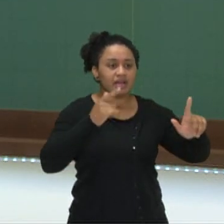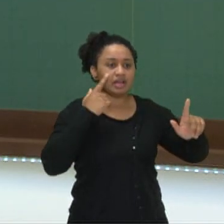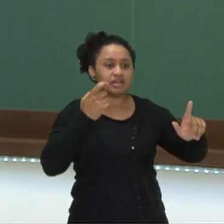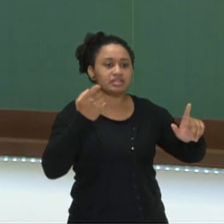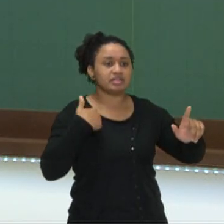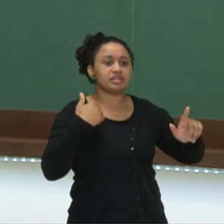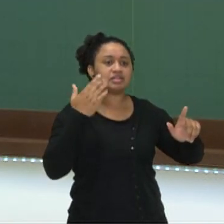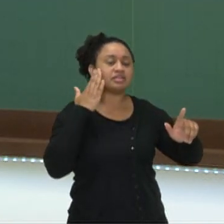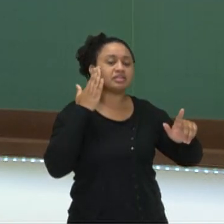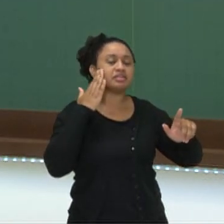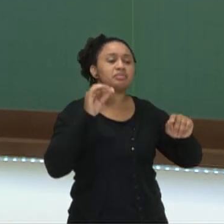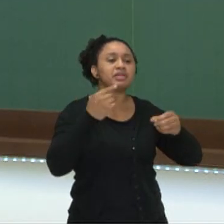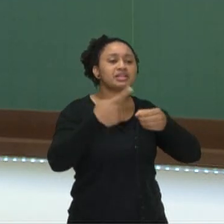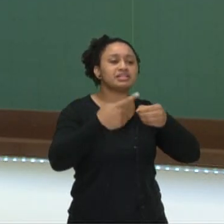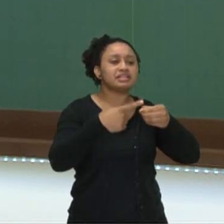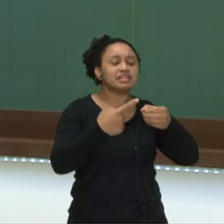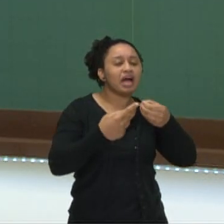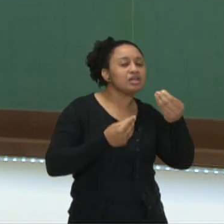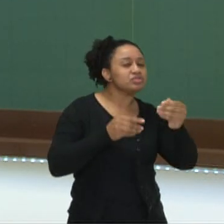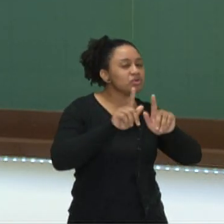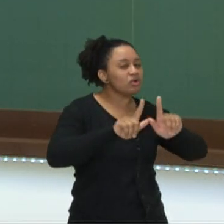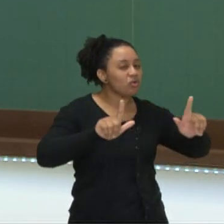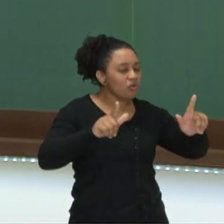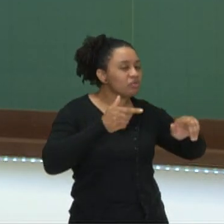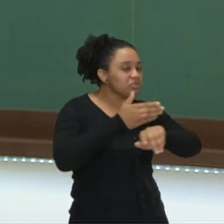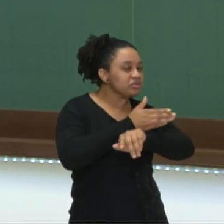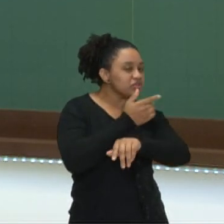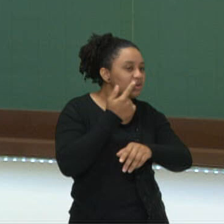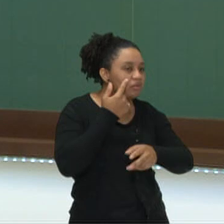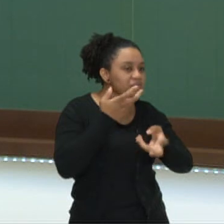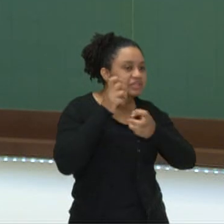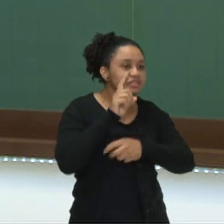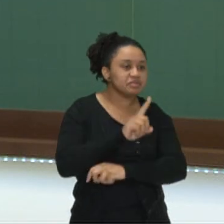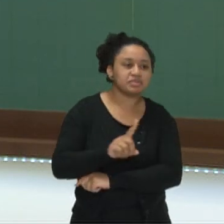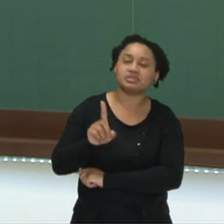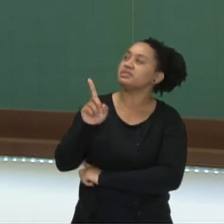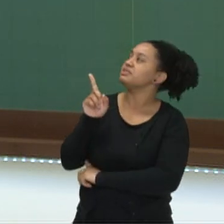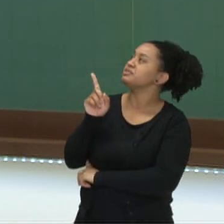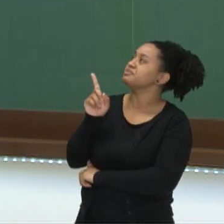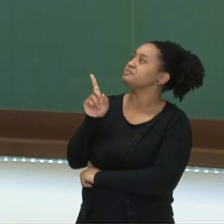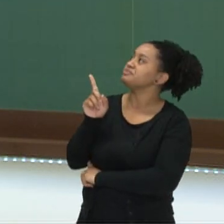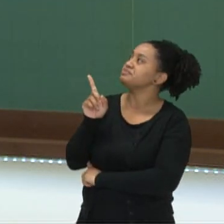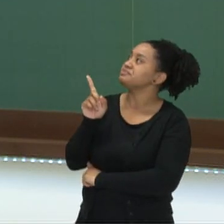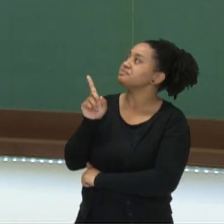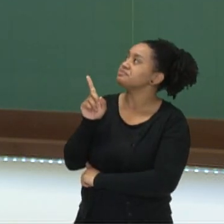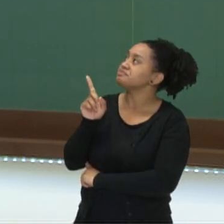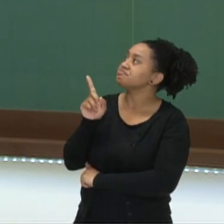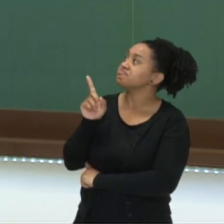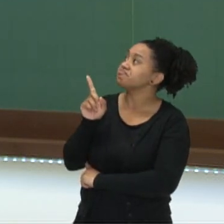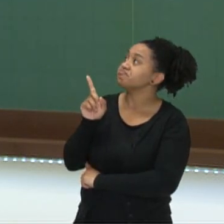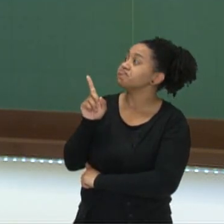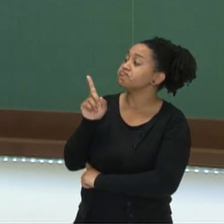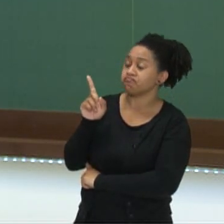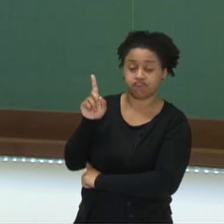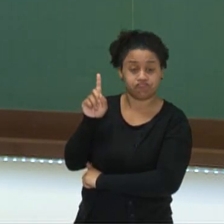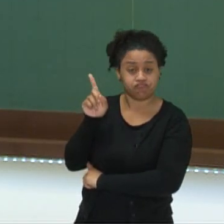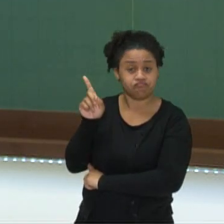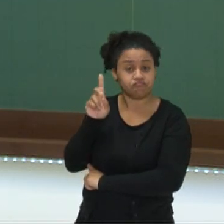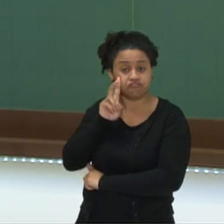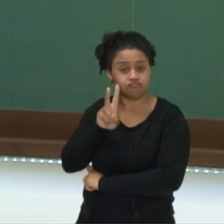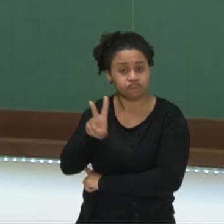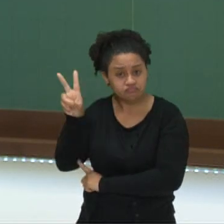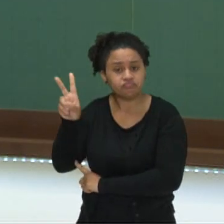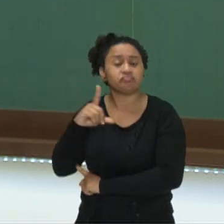gente analisar essa cidadezinha medieval, tem ainda o moinho lá atrás, a igreja, né? E essa concentração mais no